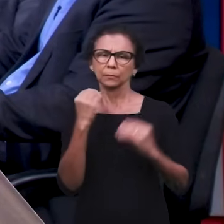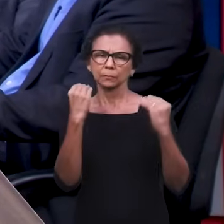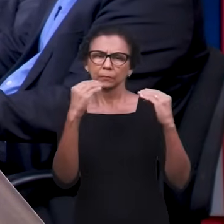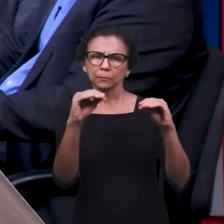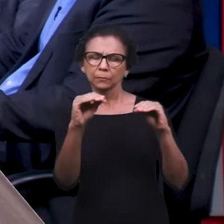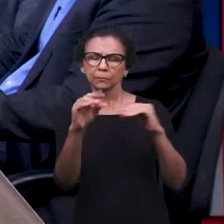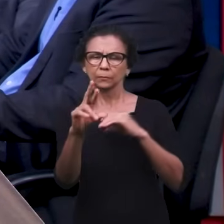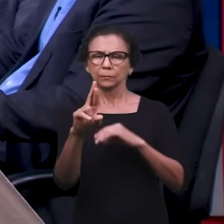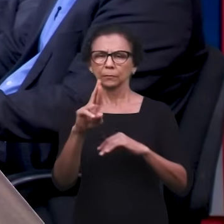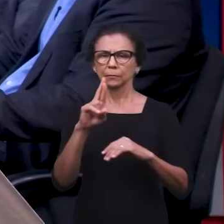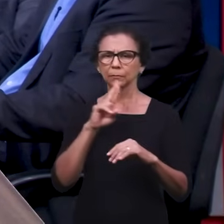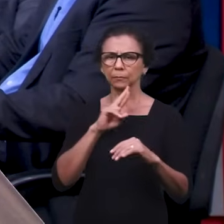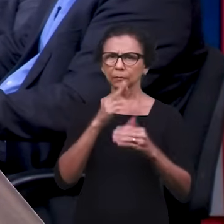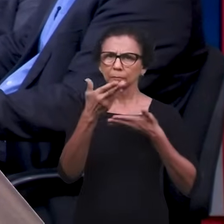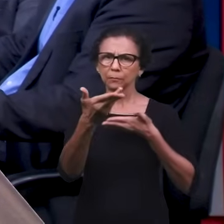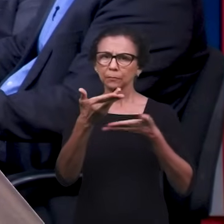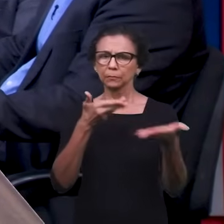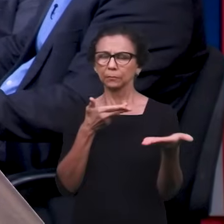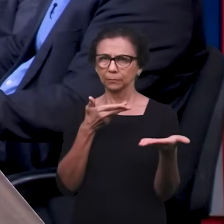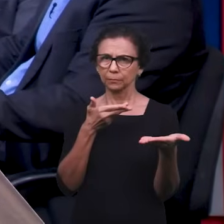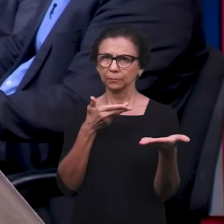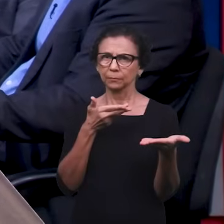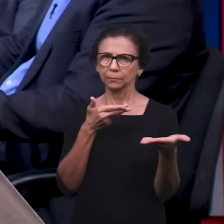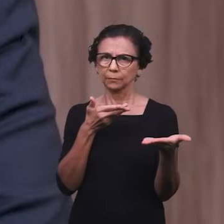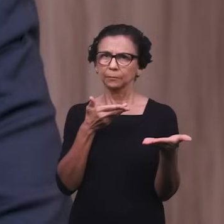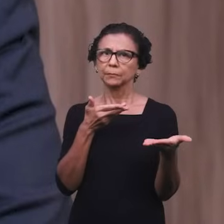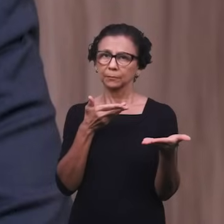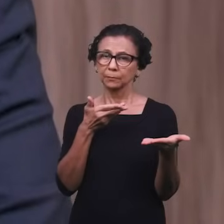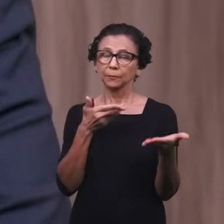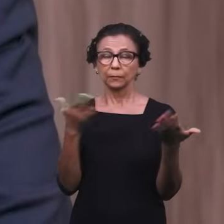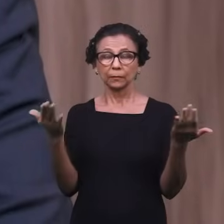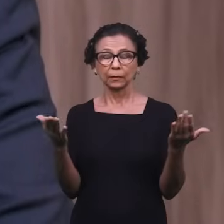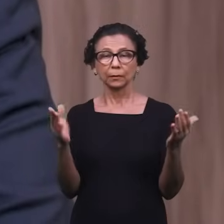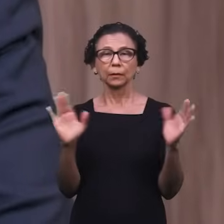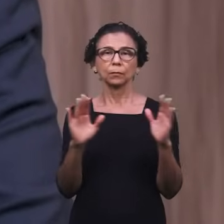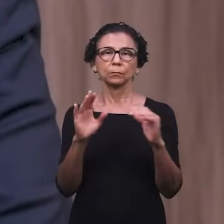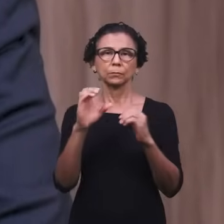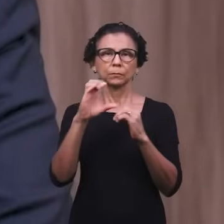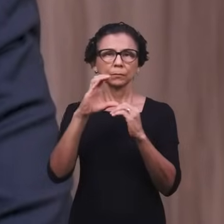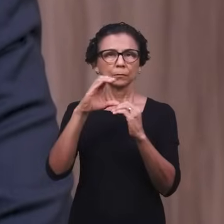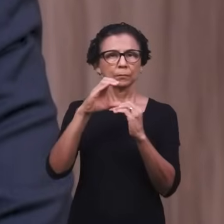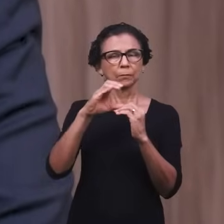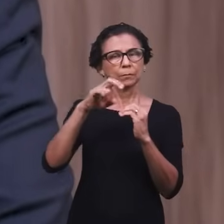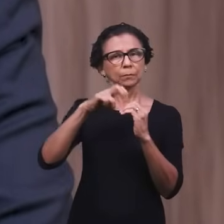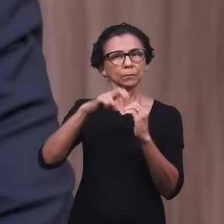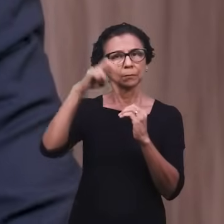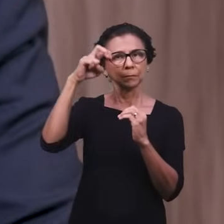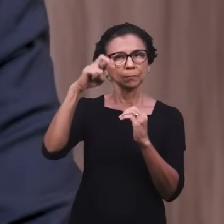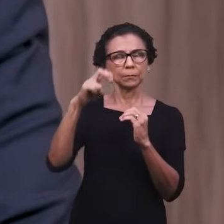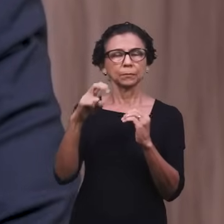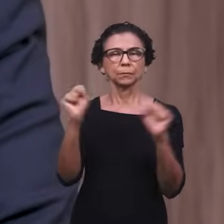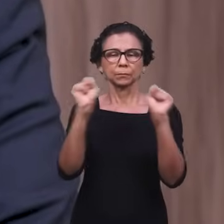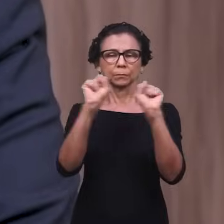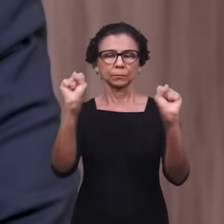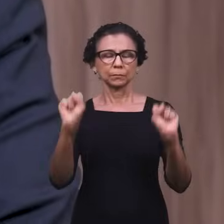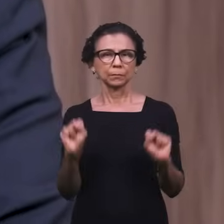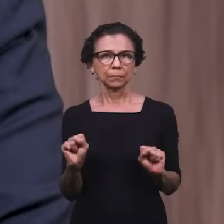ChatGPT, ele é um aplicativo, portanto, ele é um sistema desenvolvido pela OpenAI, né?